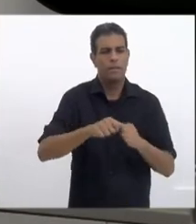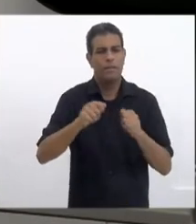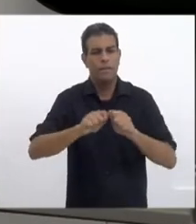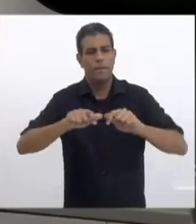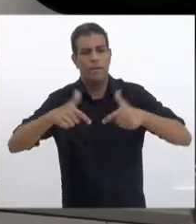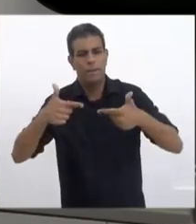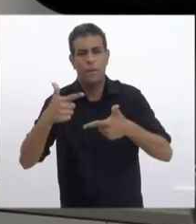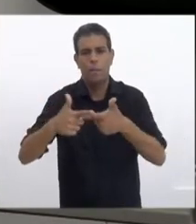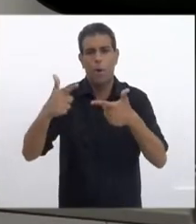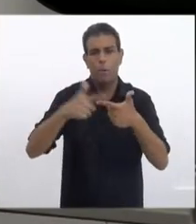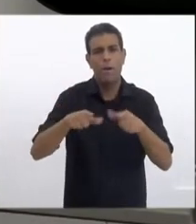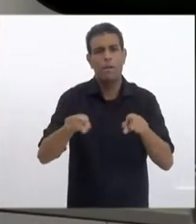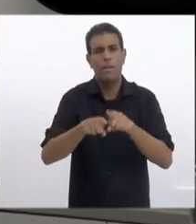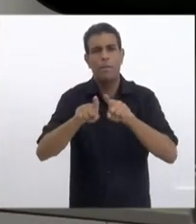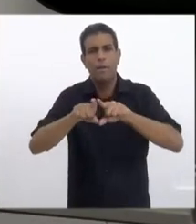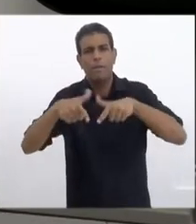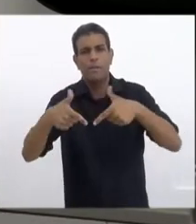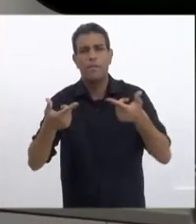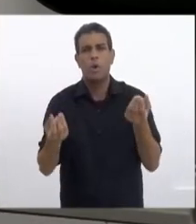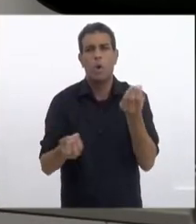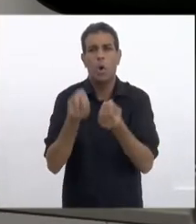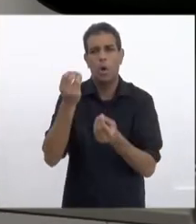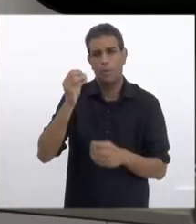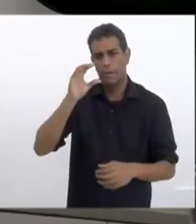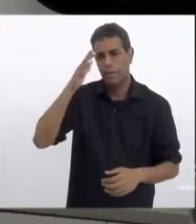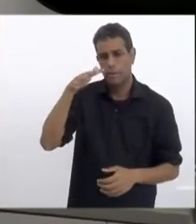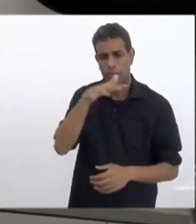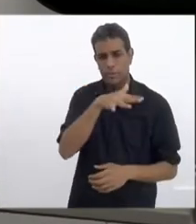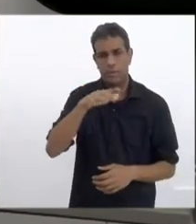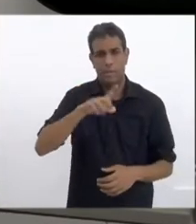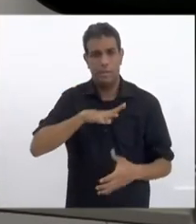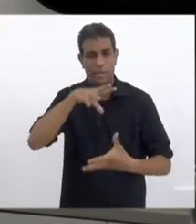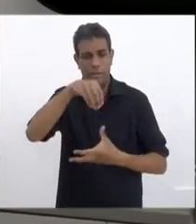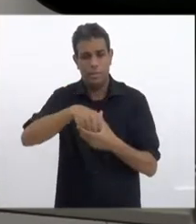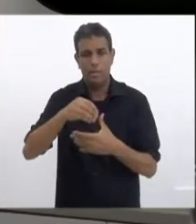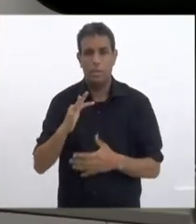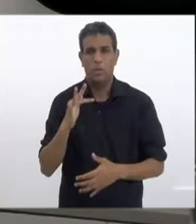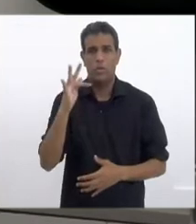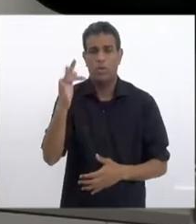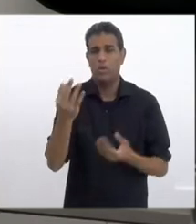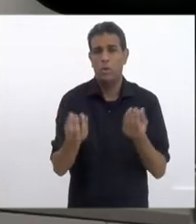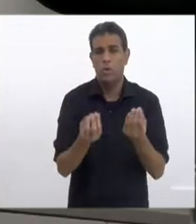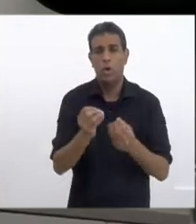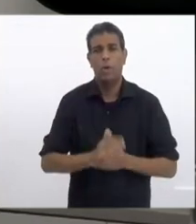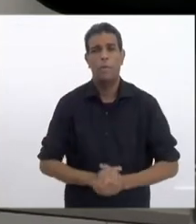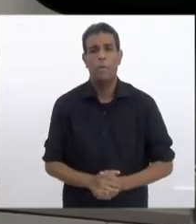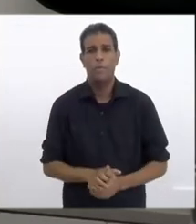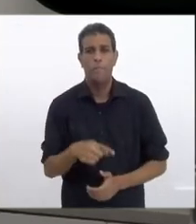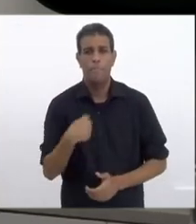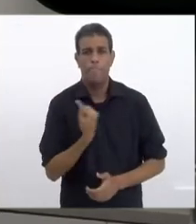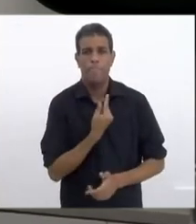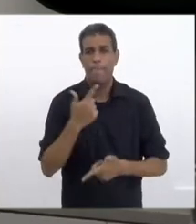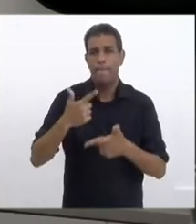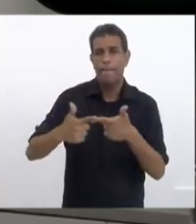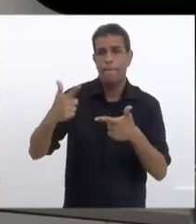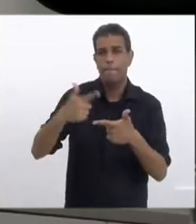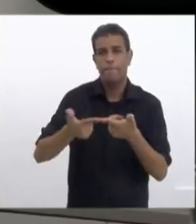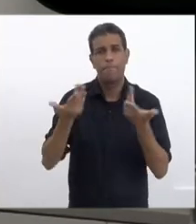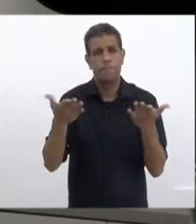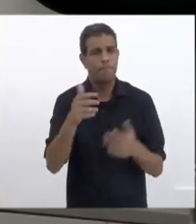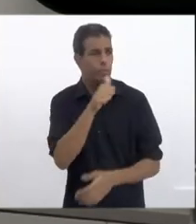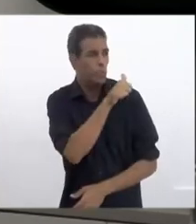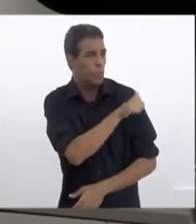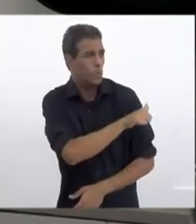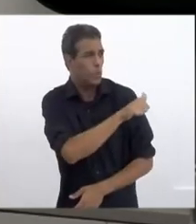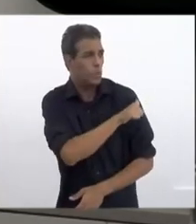esse problema, quanto também ao tamanho do que tem e do que ainda precisa ter. Né? Então, a gente tem problemas no estado do Rio de Janeiro